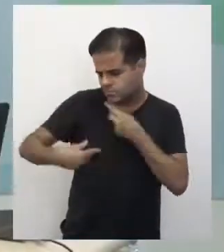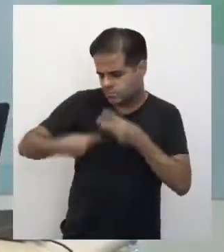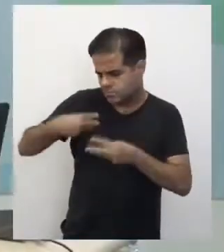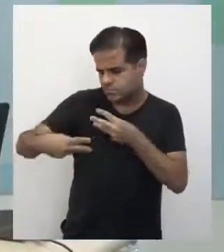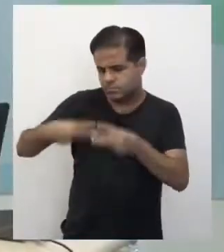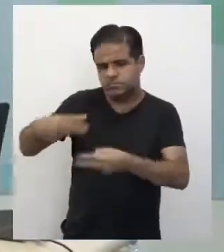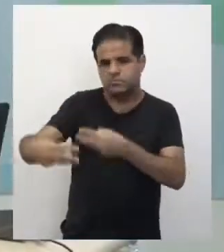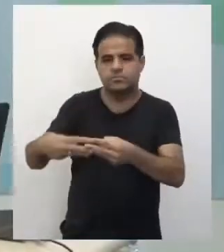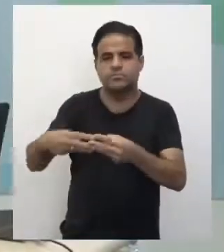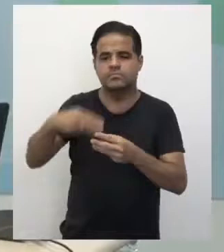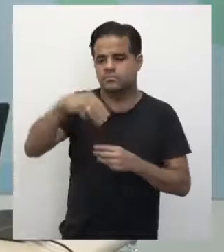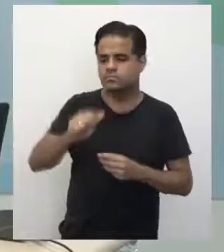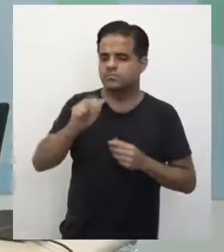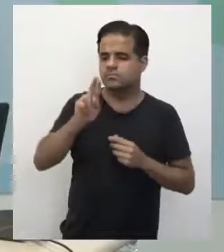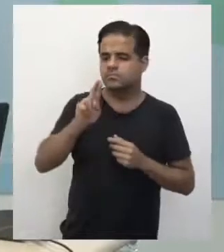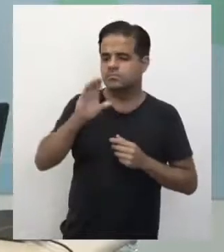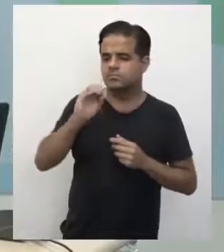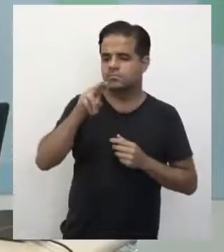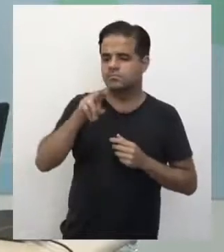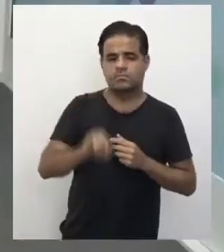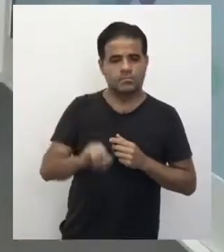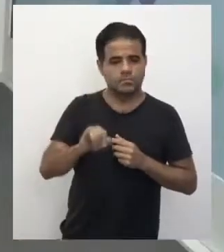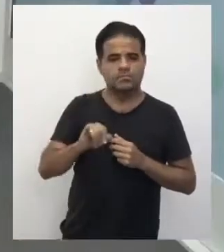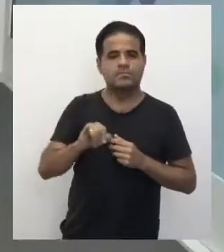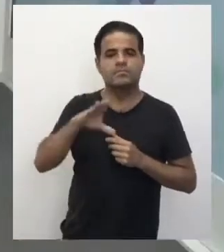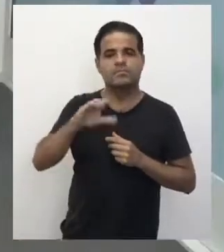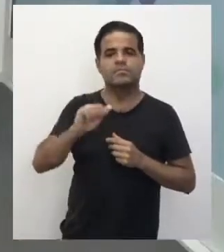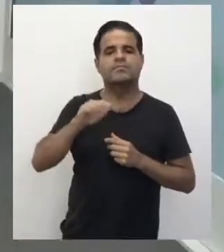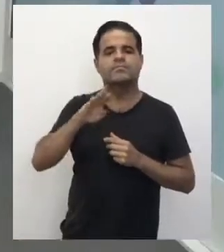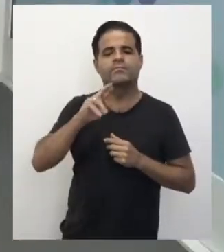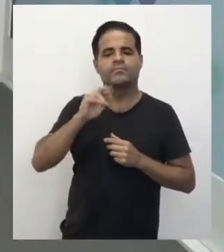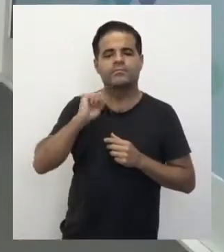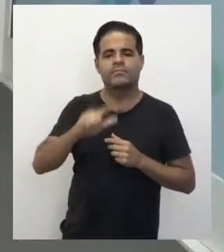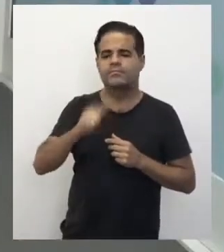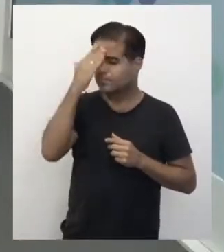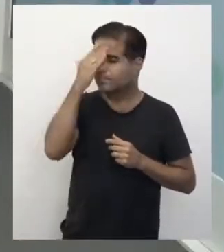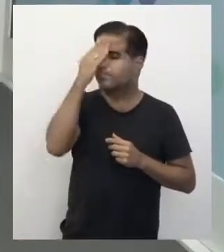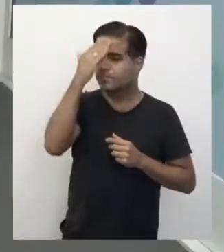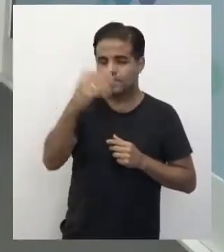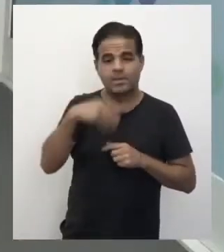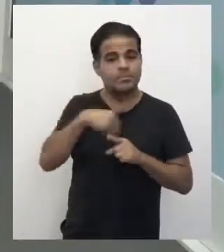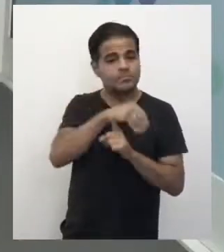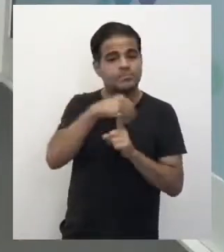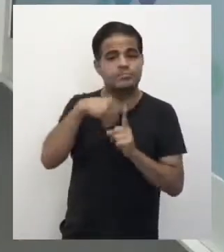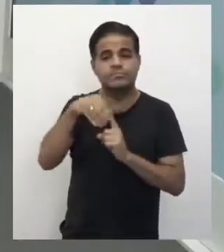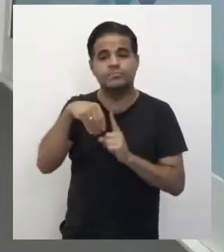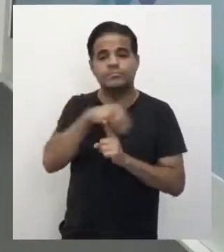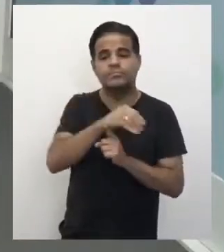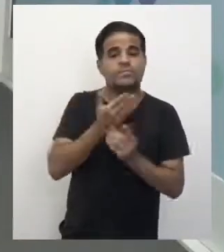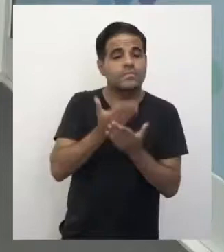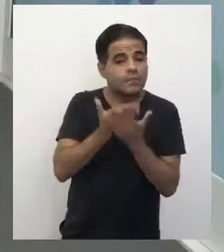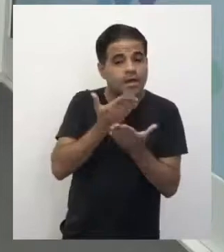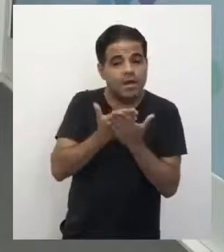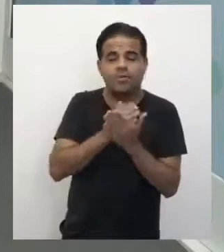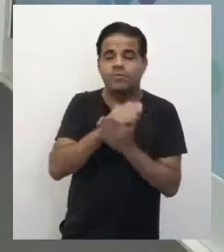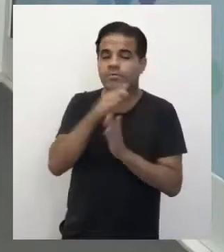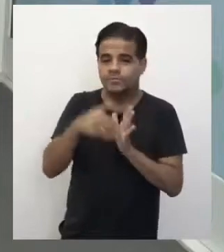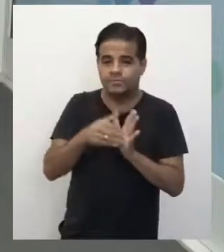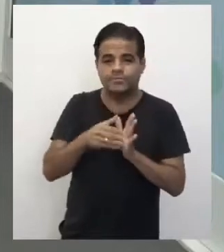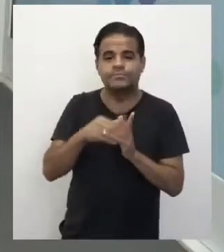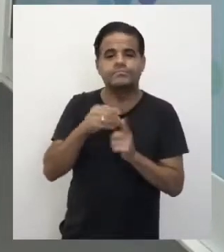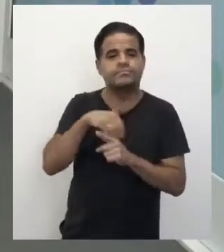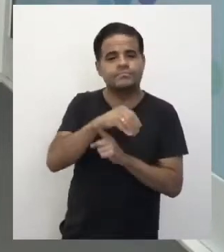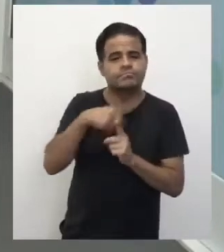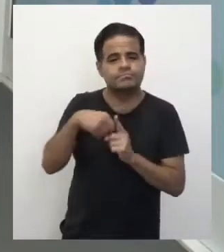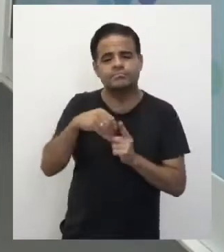professor Marconi Cabral. Tudo bem, professor Marconi? Tudo bem, Luíse. Obrigado aqui por estar moderando a nossa aula hoje. É um prazer fazer essa dobradinha História e